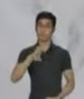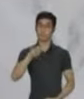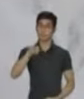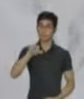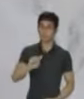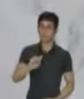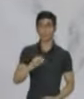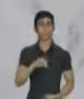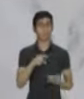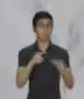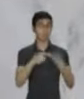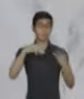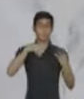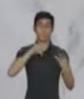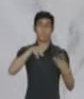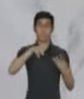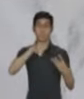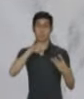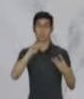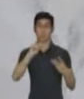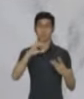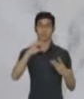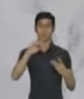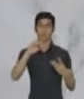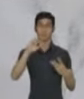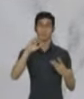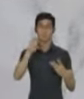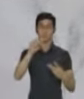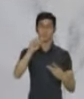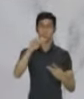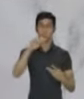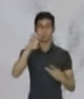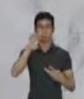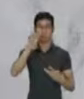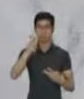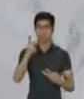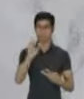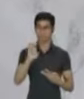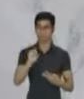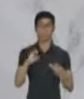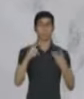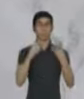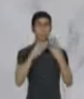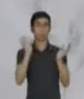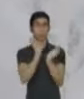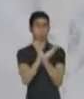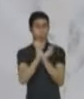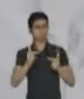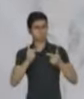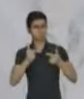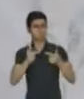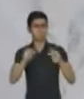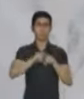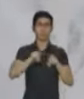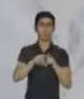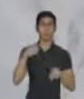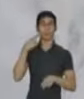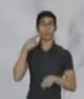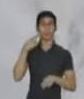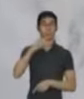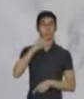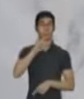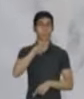mônica seixas da bancada ativista e o nosso grande líder deputado carlos giannazi vão dar continuidade ao trabalho do psol eu